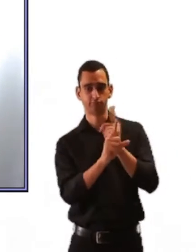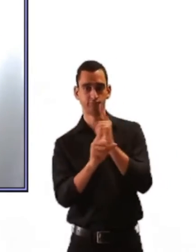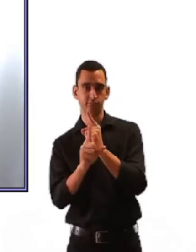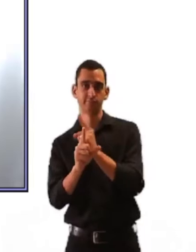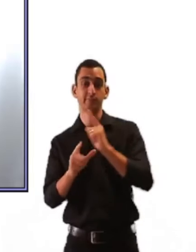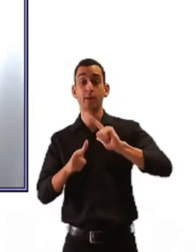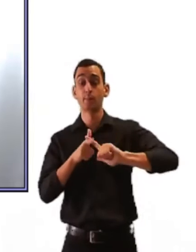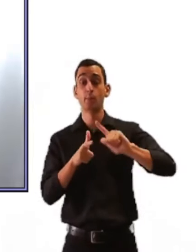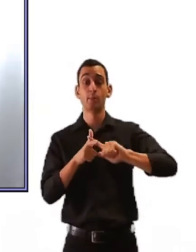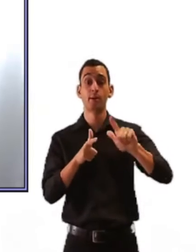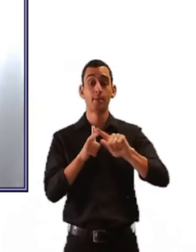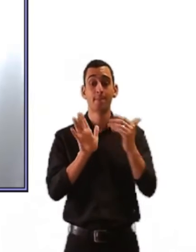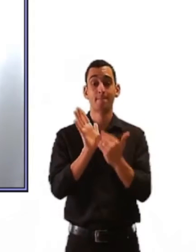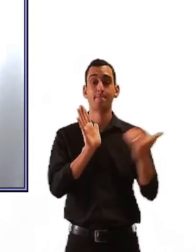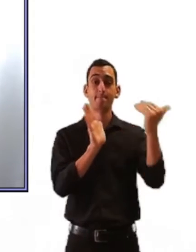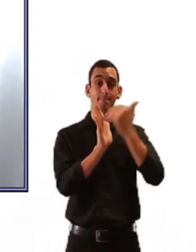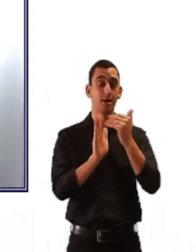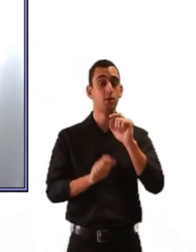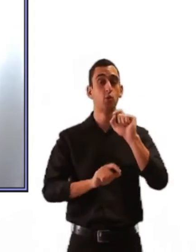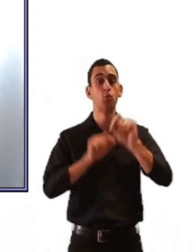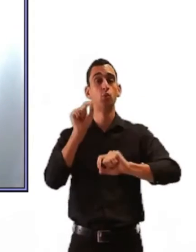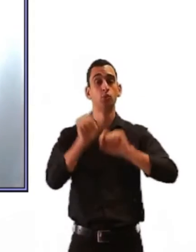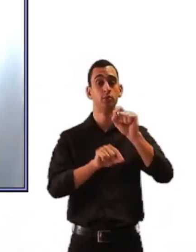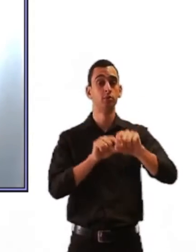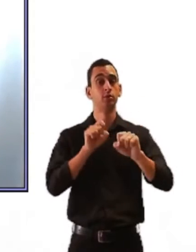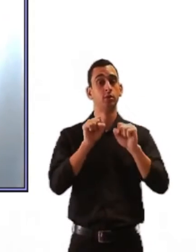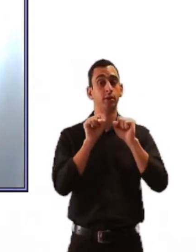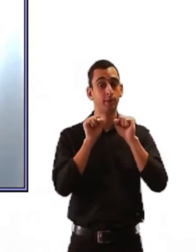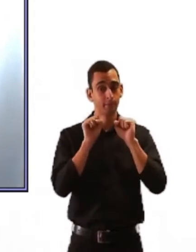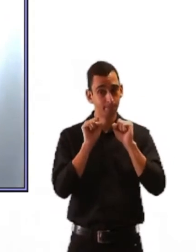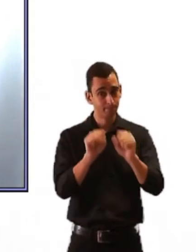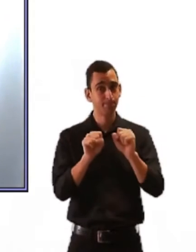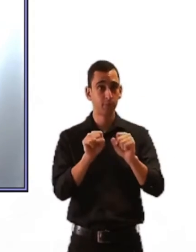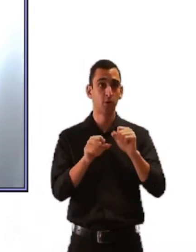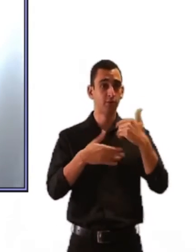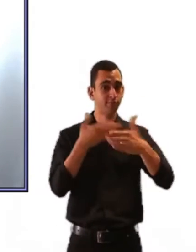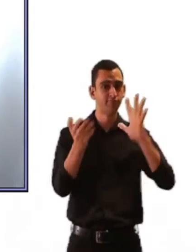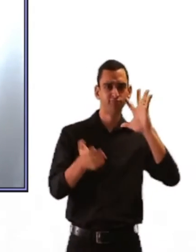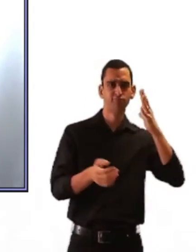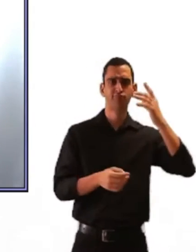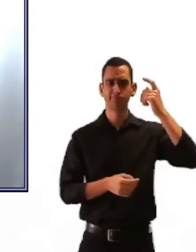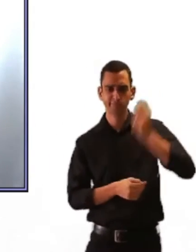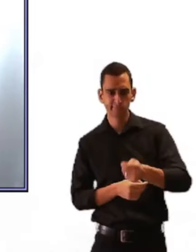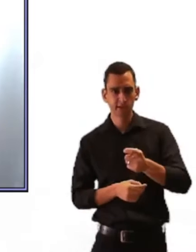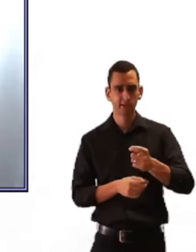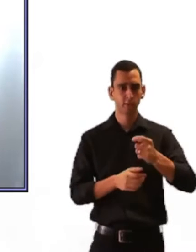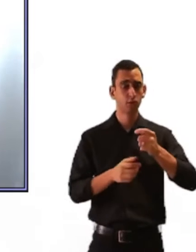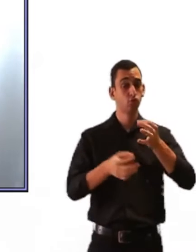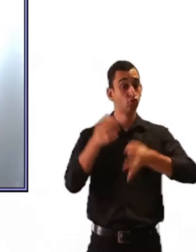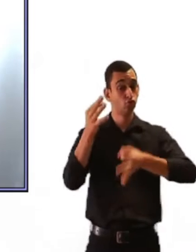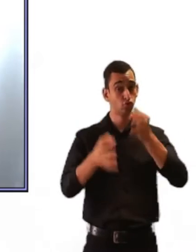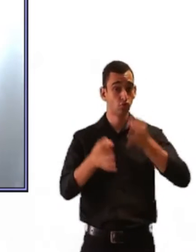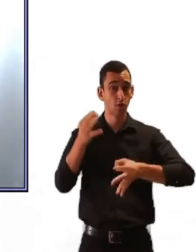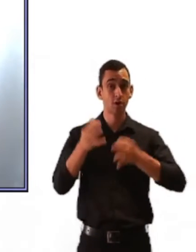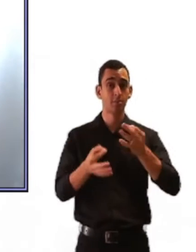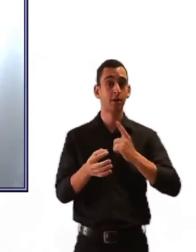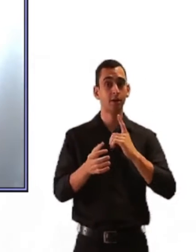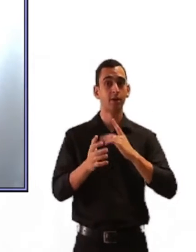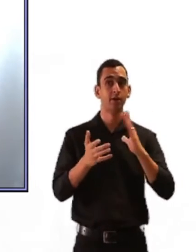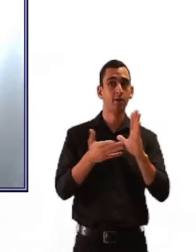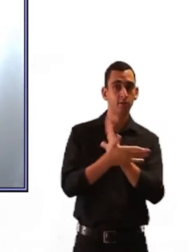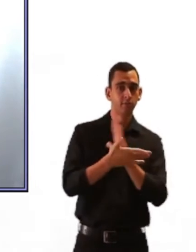o problema das heurísticas, que podem influenciar na tomada de decisão, o julgamento que o juiz utiliza de